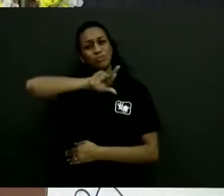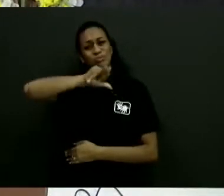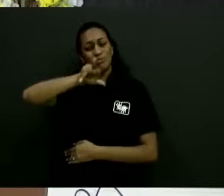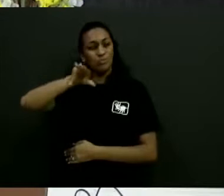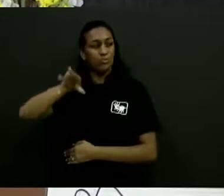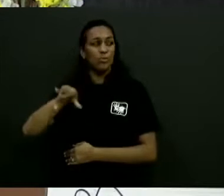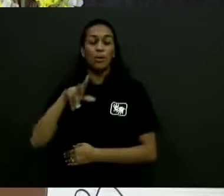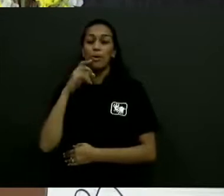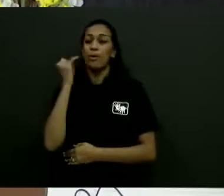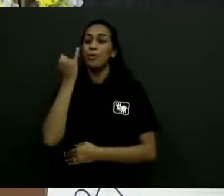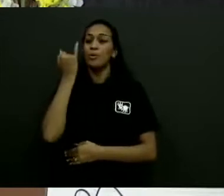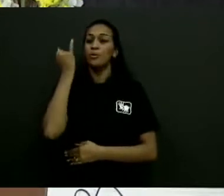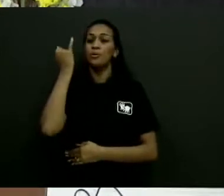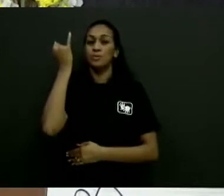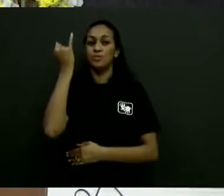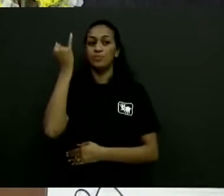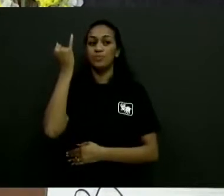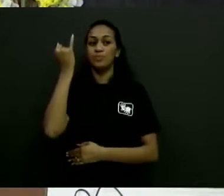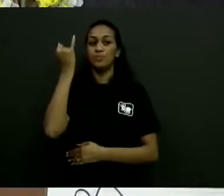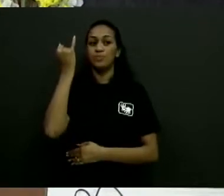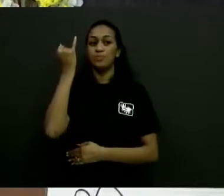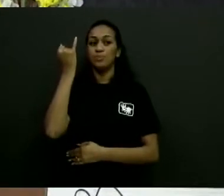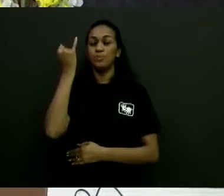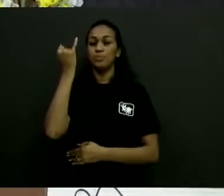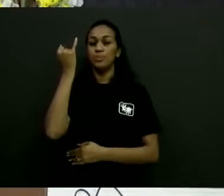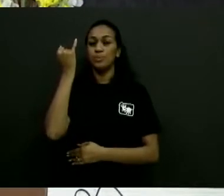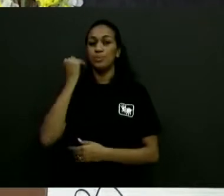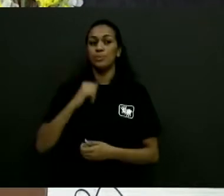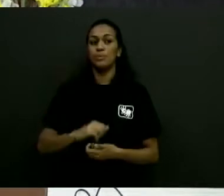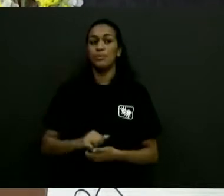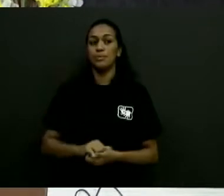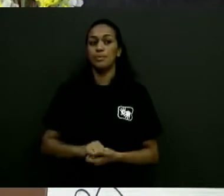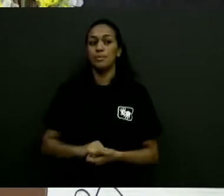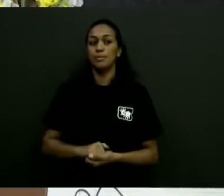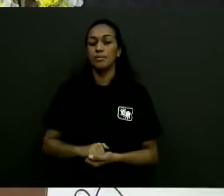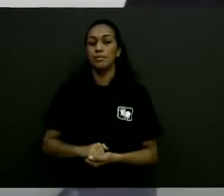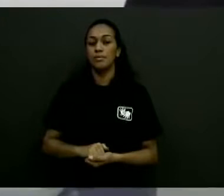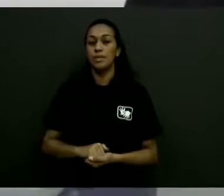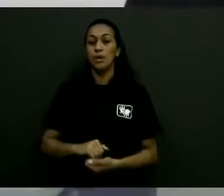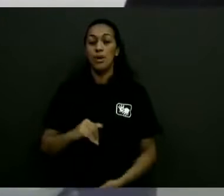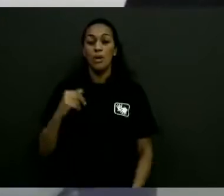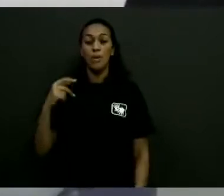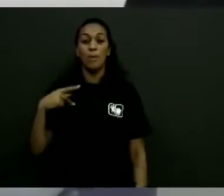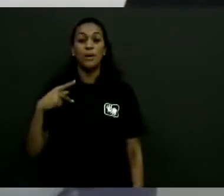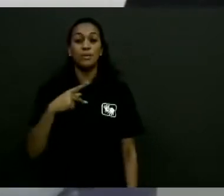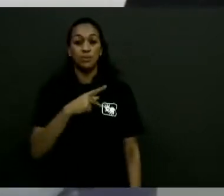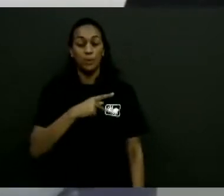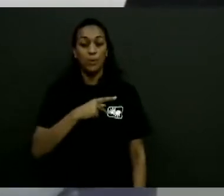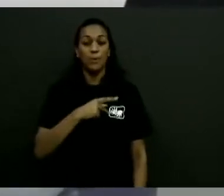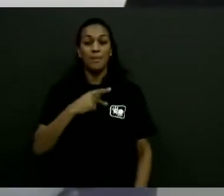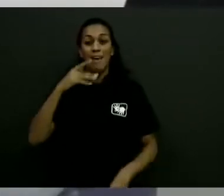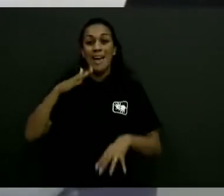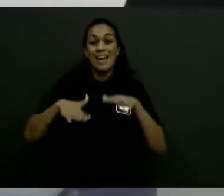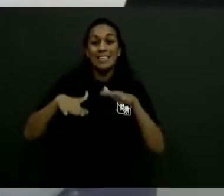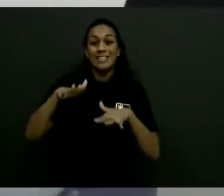porque o pastor, ele acaba se doando muito, né, e muitas vezes até